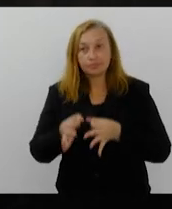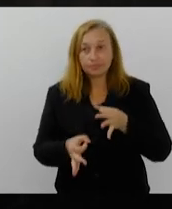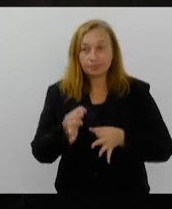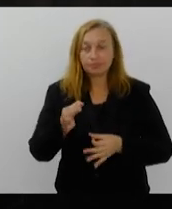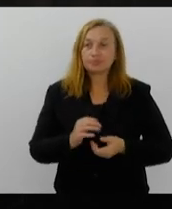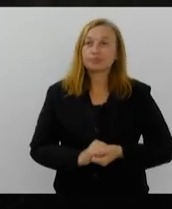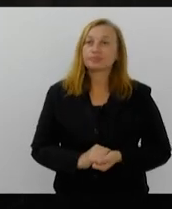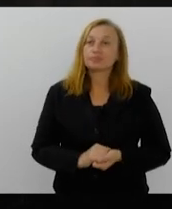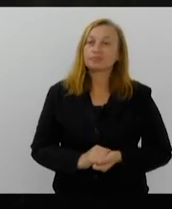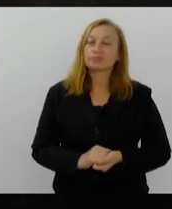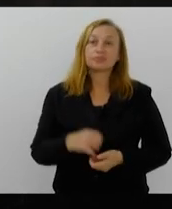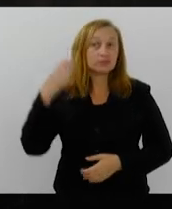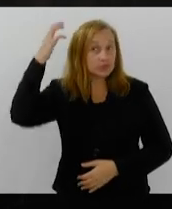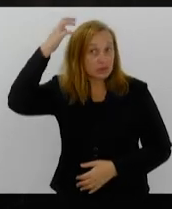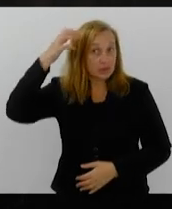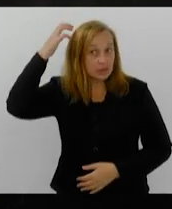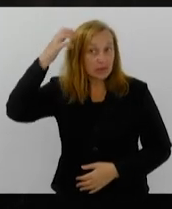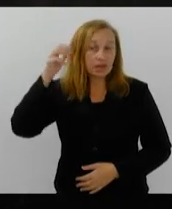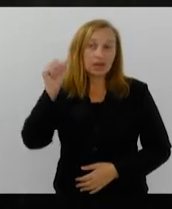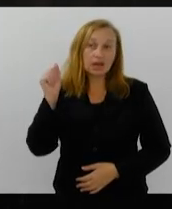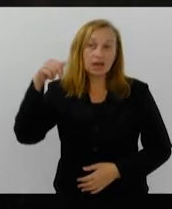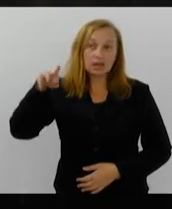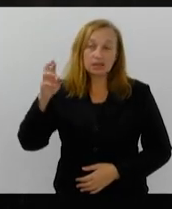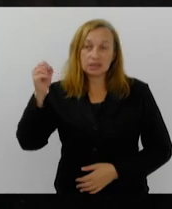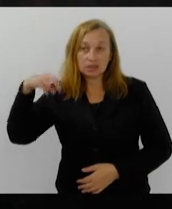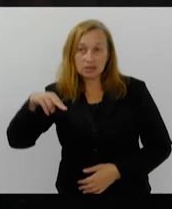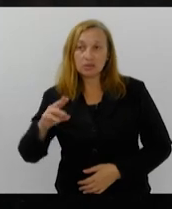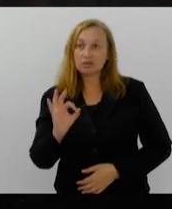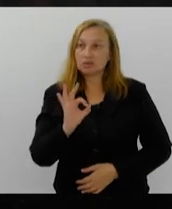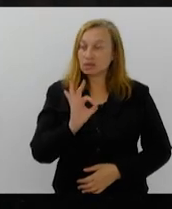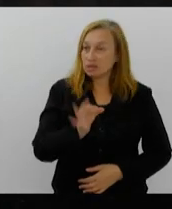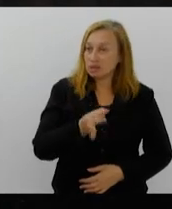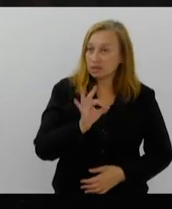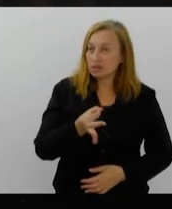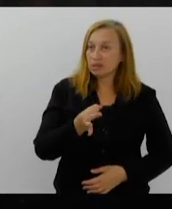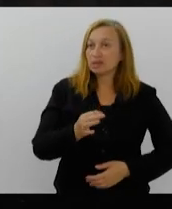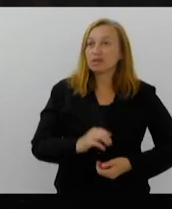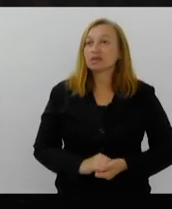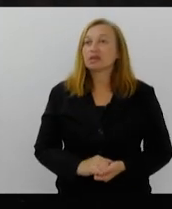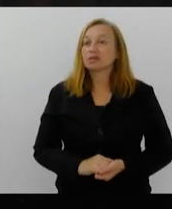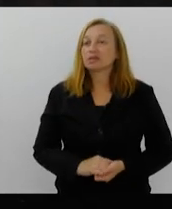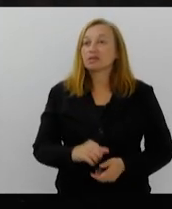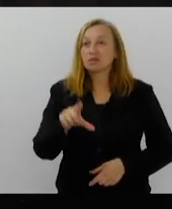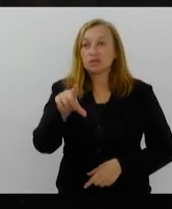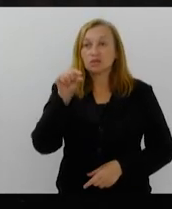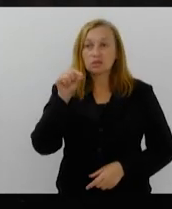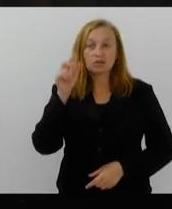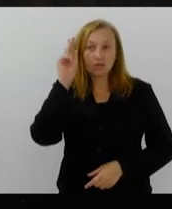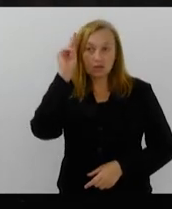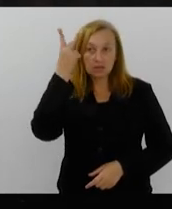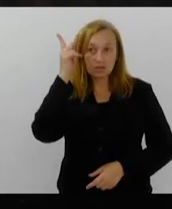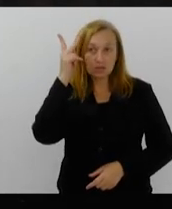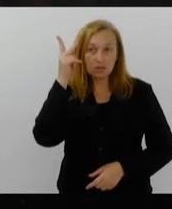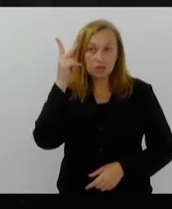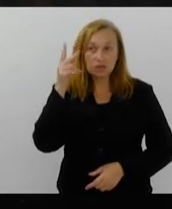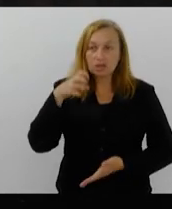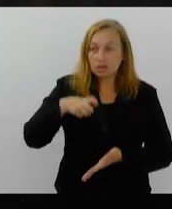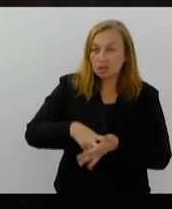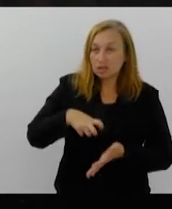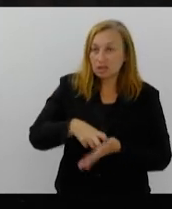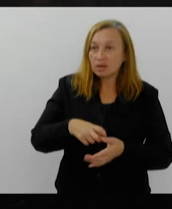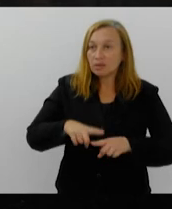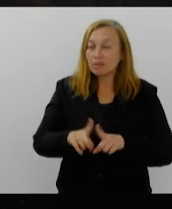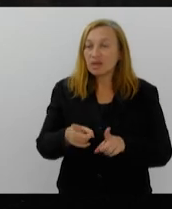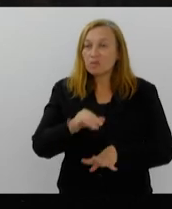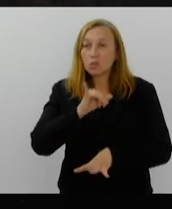do caso de Marielle Anderson, um júri que provavelmente levará uma decisão histórica de condenação, mas